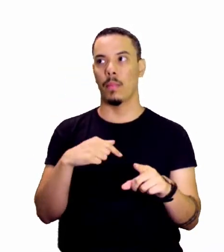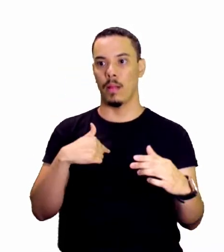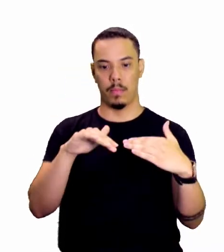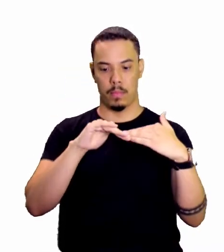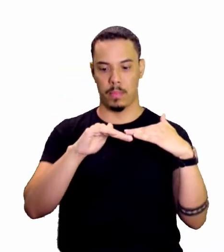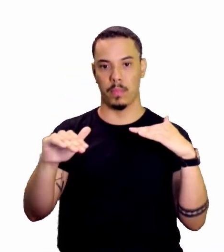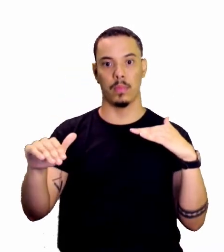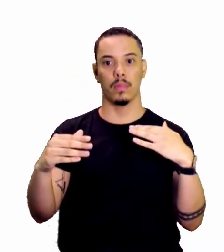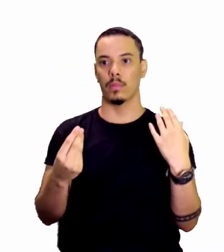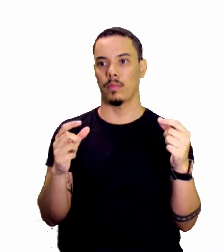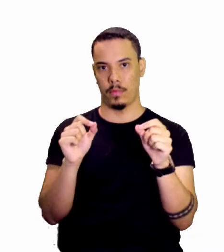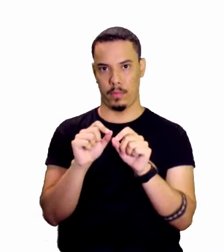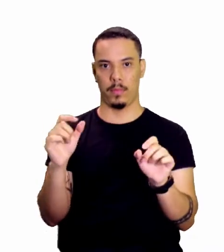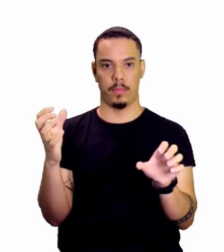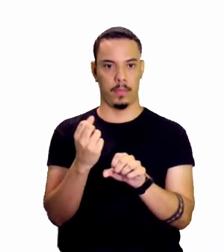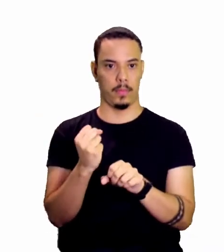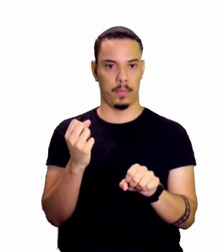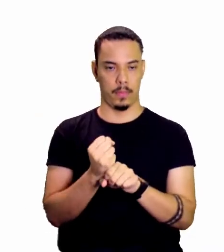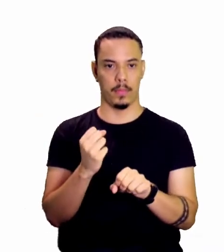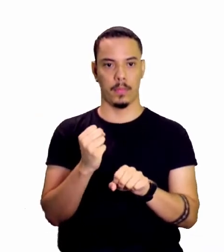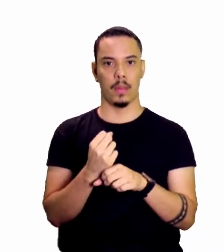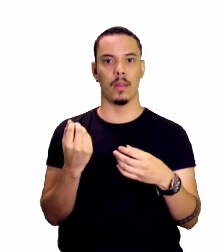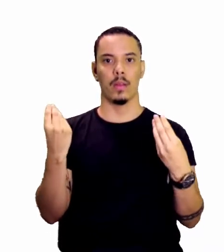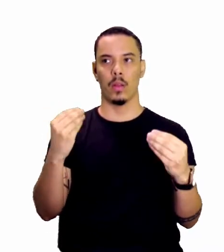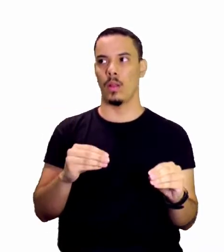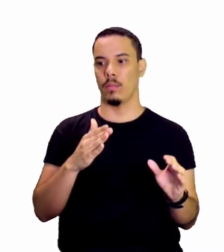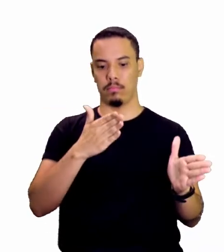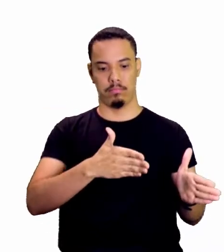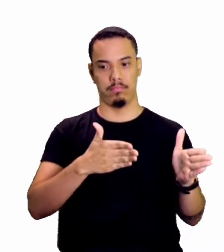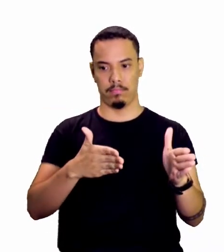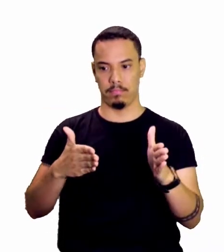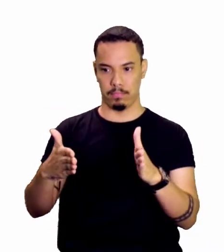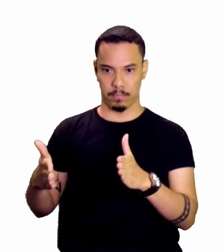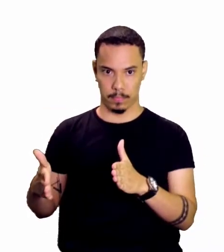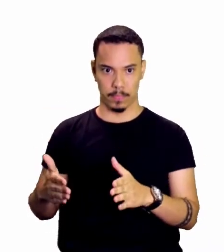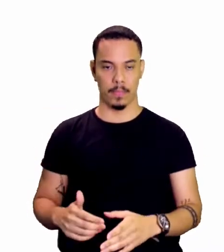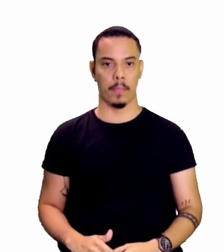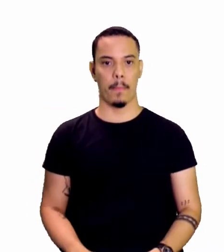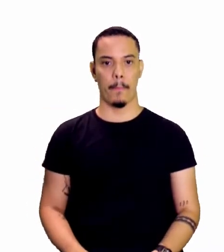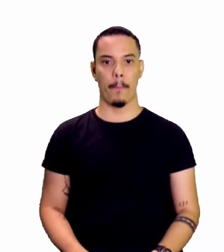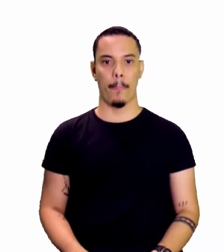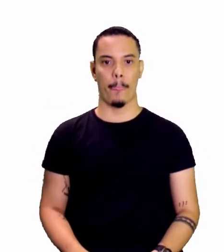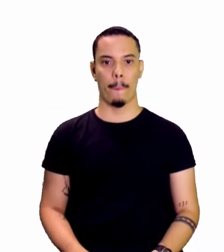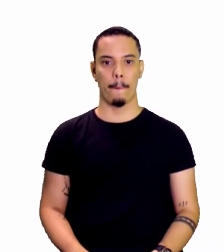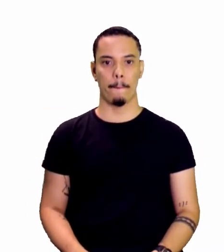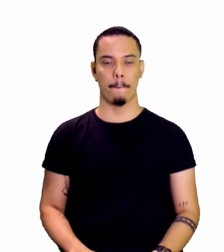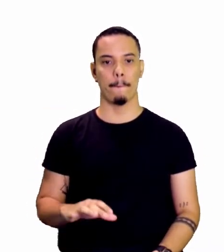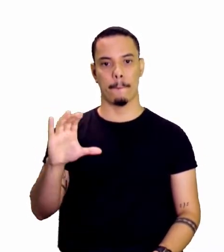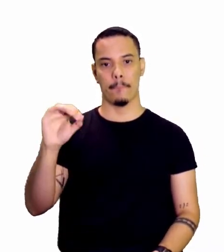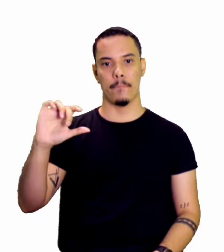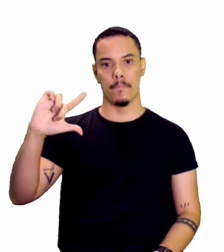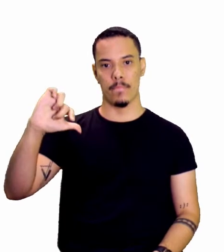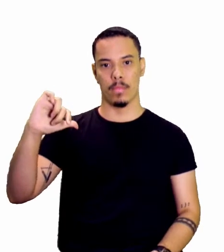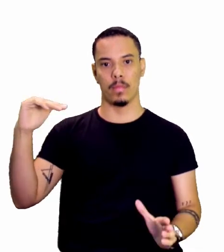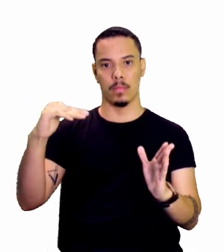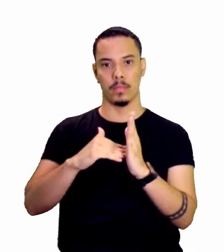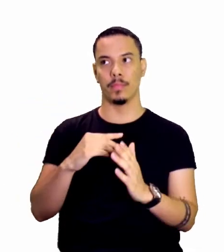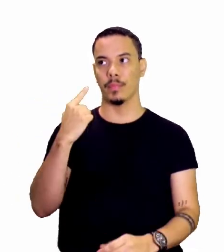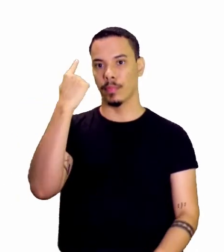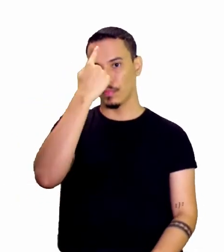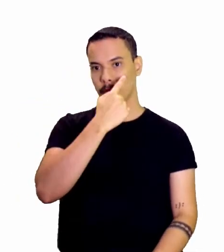permaneceu Então vamos fazer essa somatória vamos colocar por parte Olha só de Zero Hora a uma hora